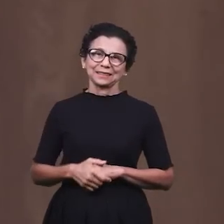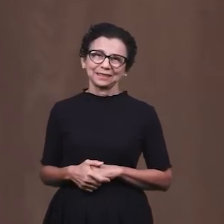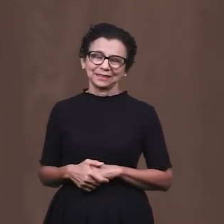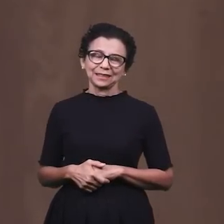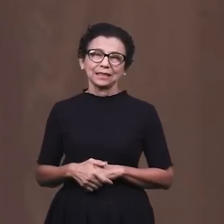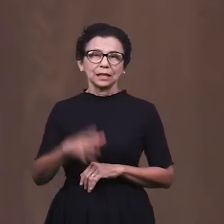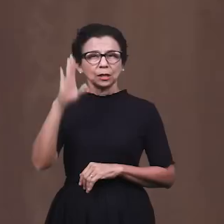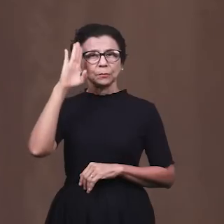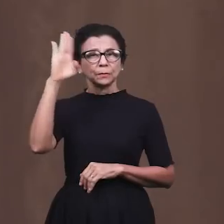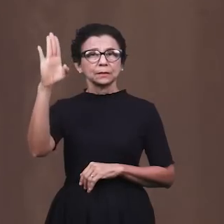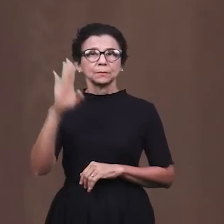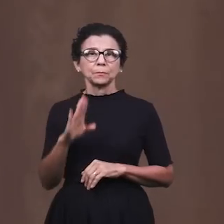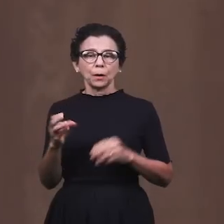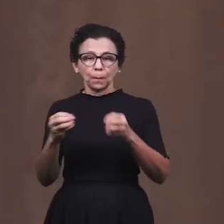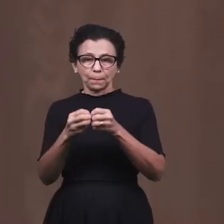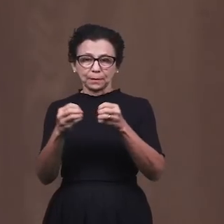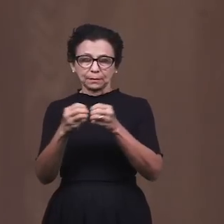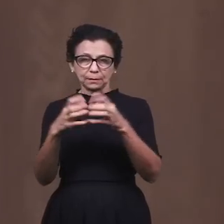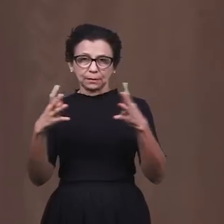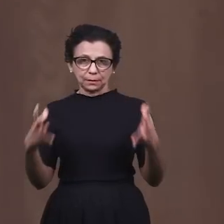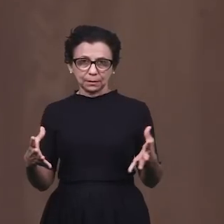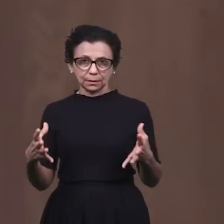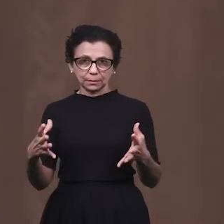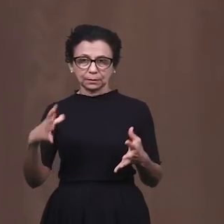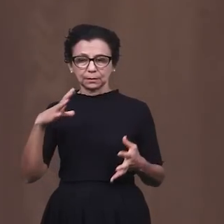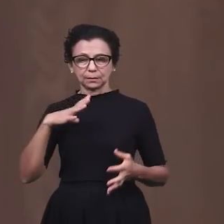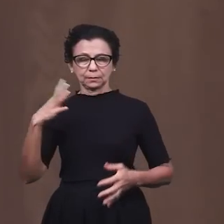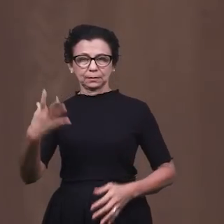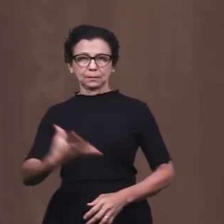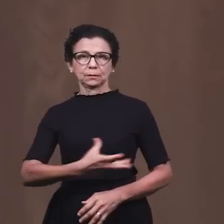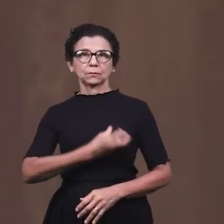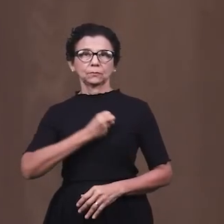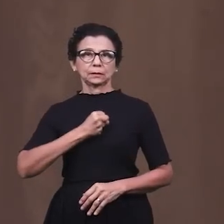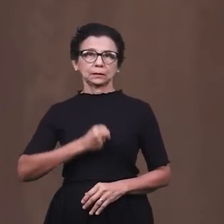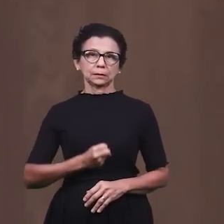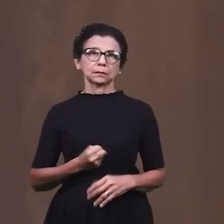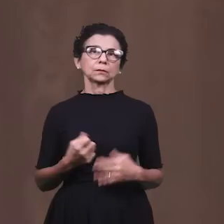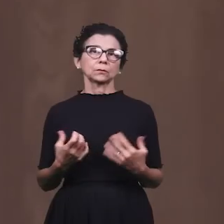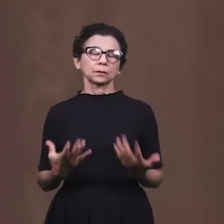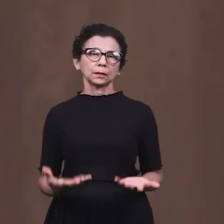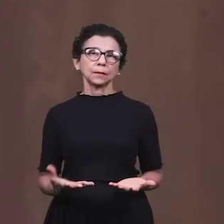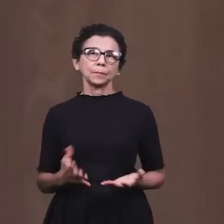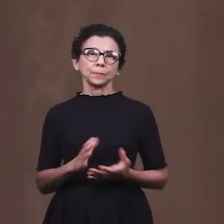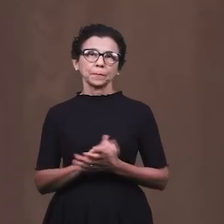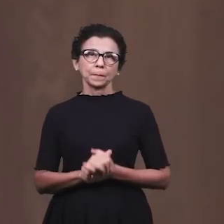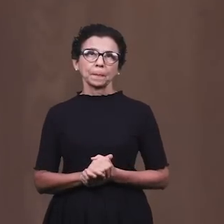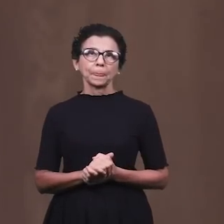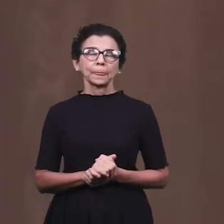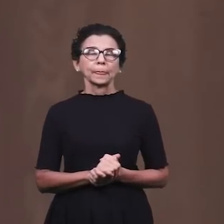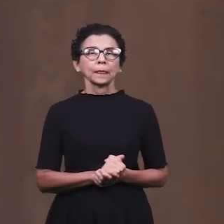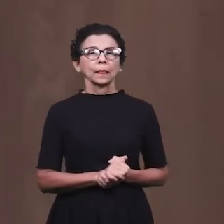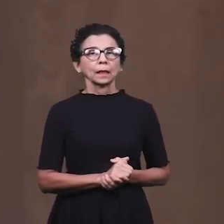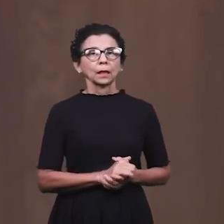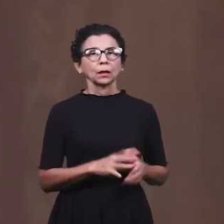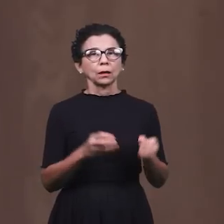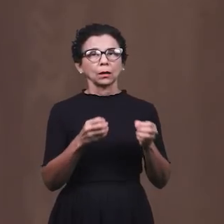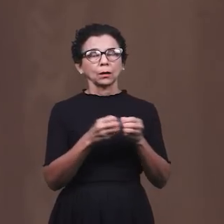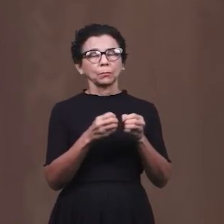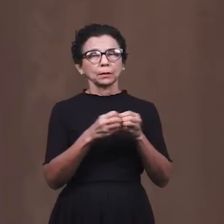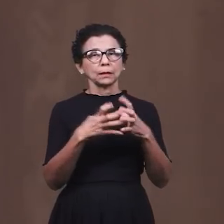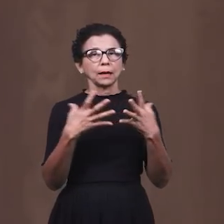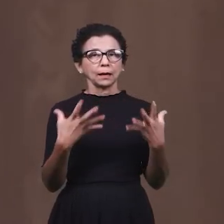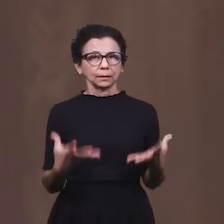salvação. Então, quando há uma operação de milagres, que a palavra maravilhas ou milagres é a mesma